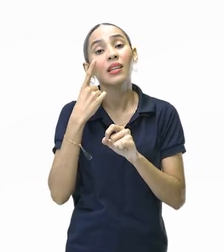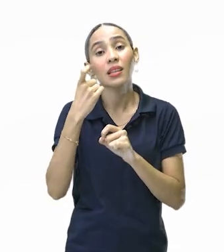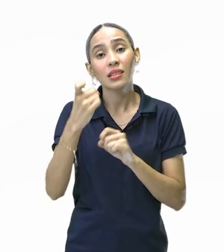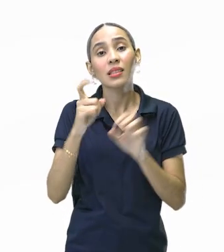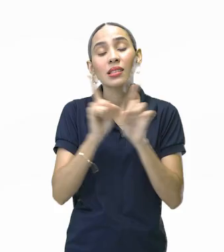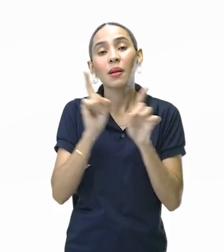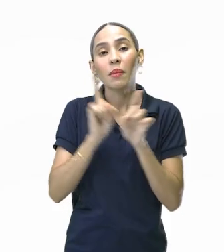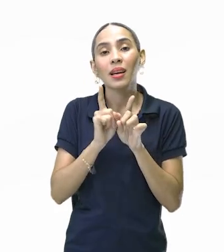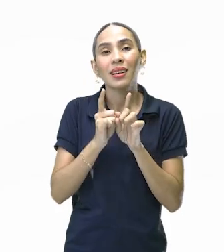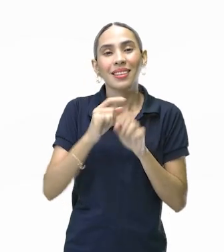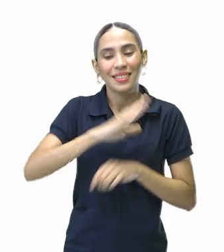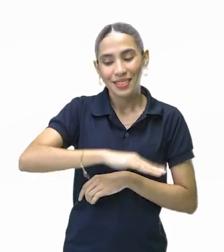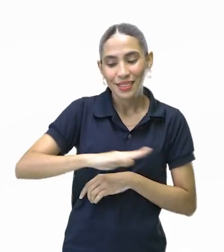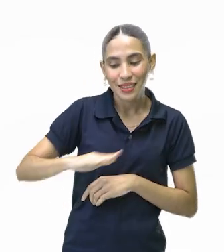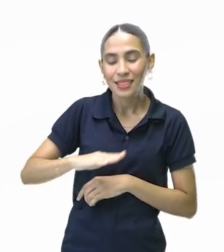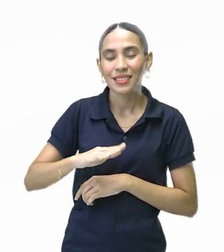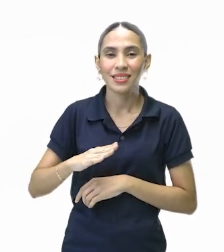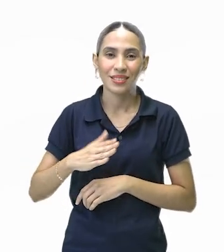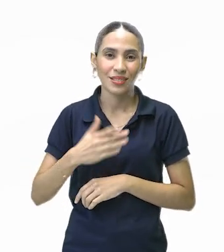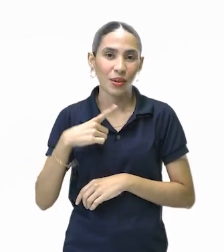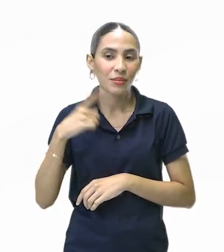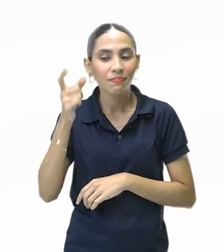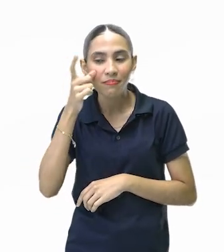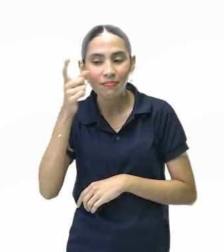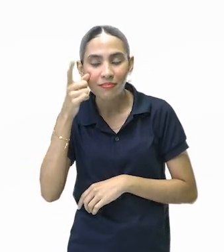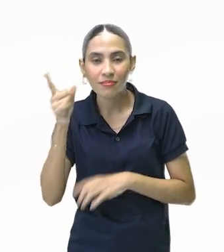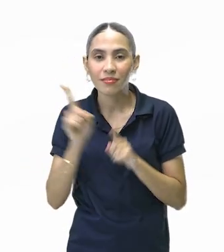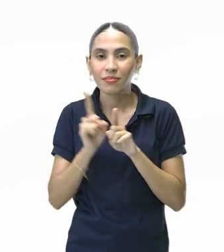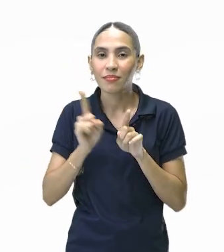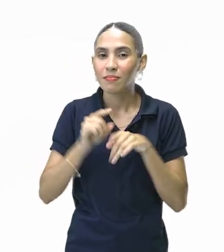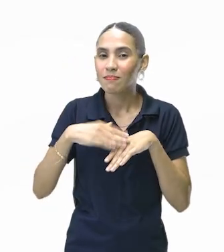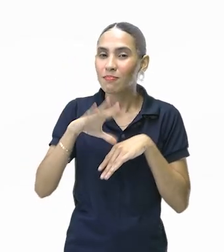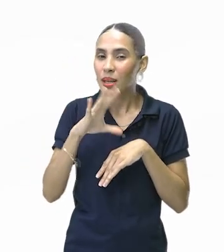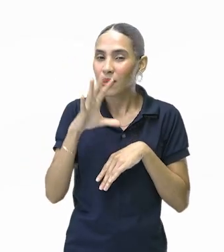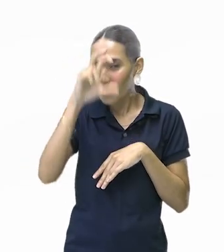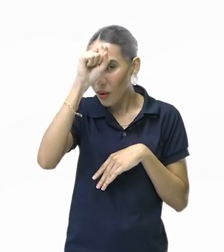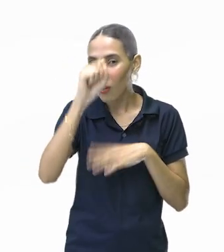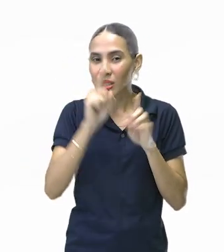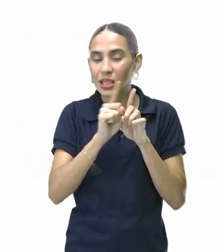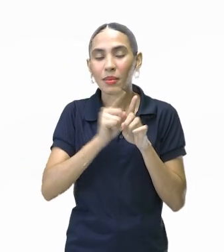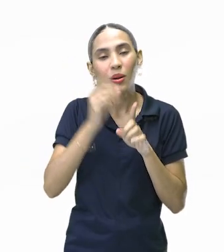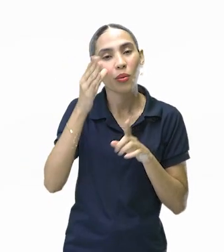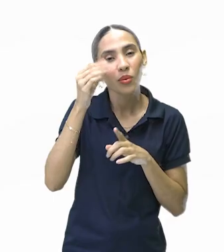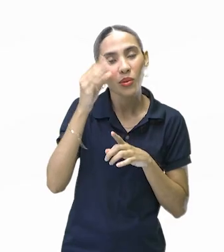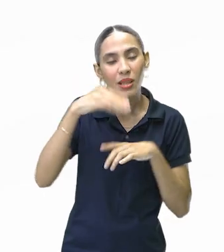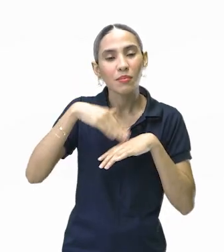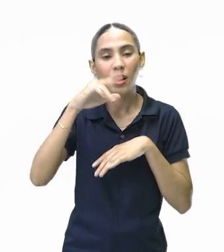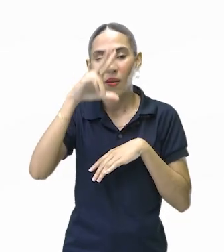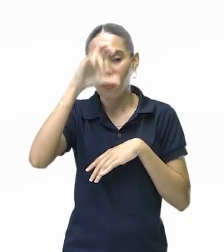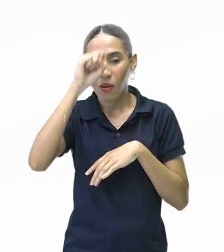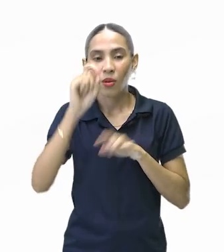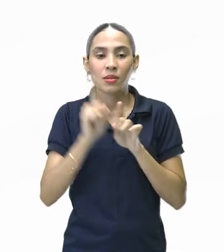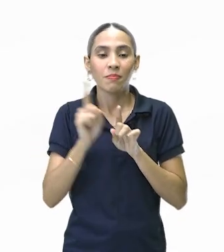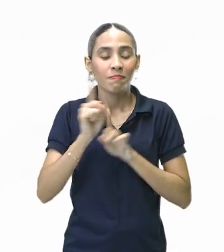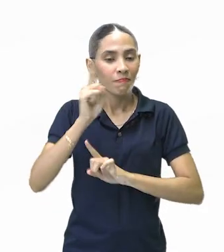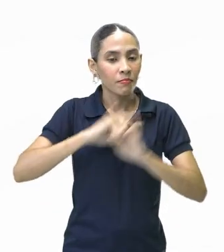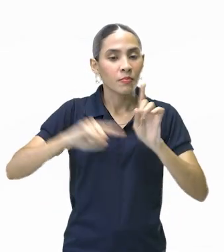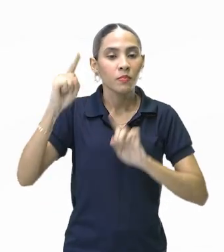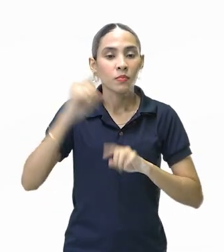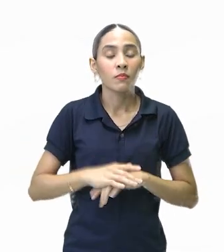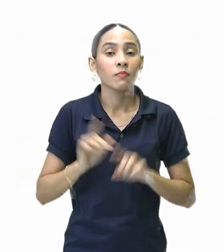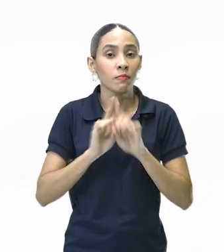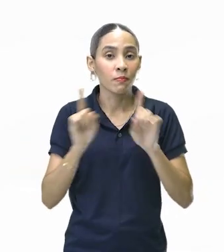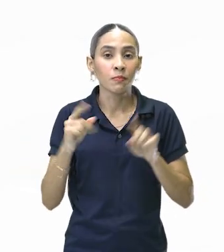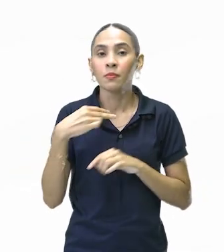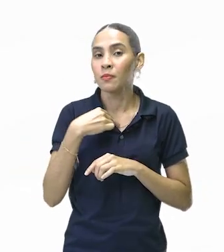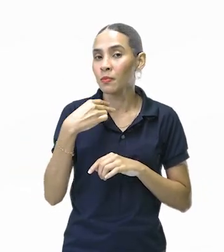interessante quando nós somos crianças. Geralmente temos essa observação mais apurada, né? Curiosidade mais apurada, mais aguçada, mas a